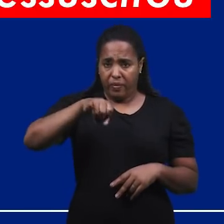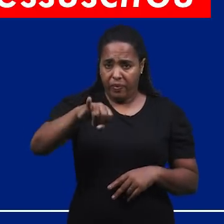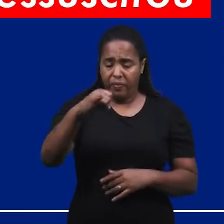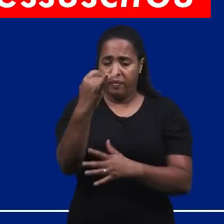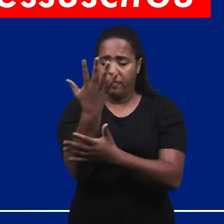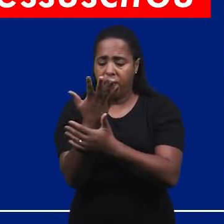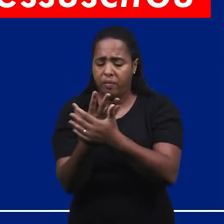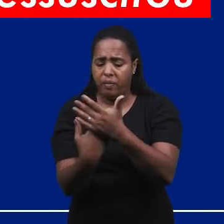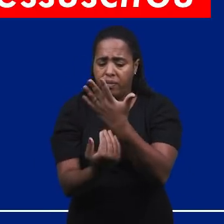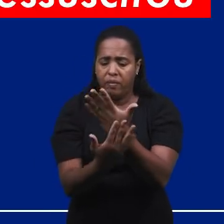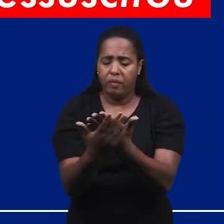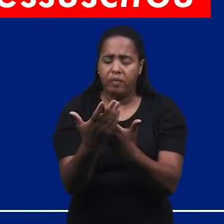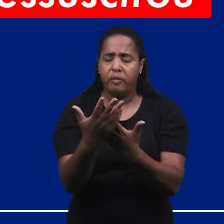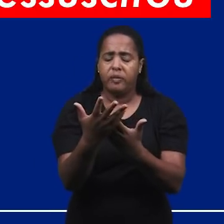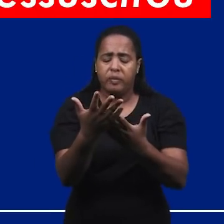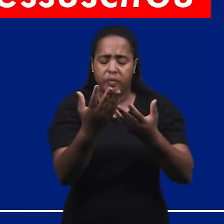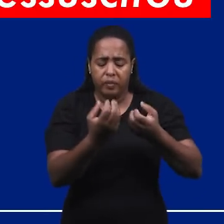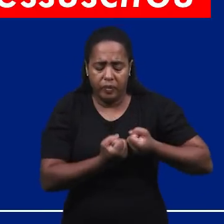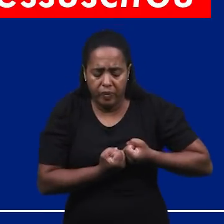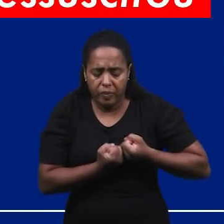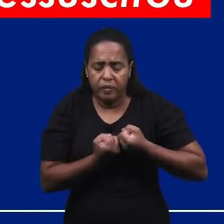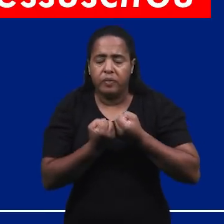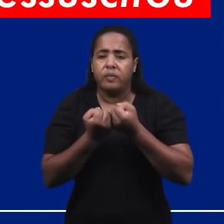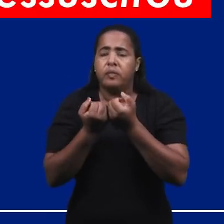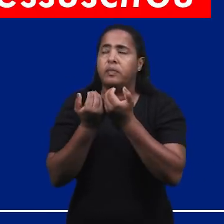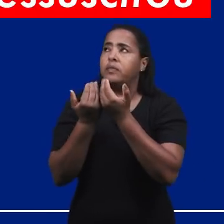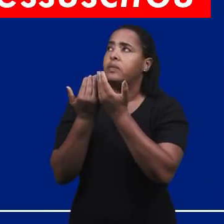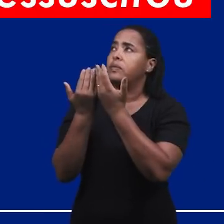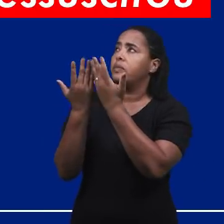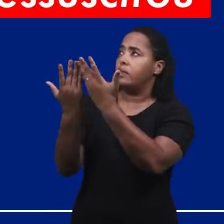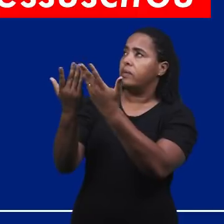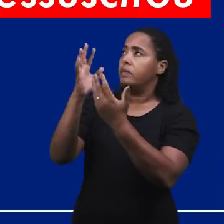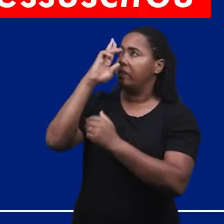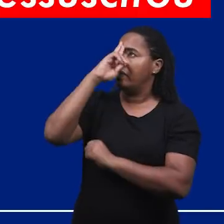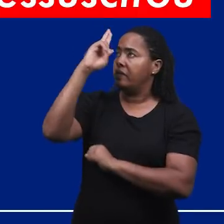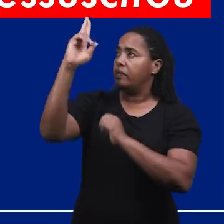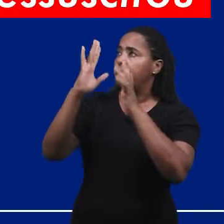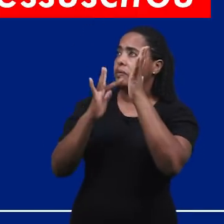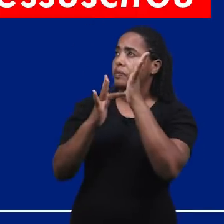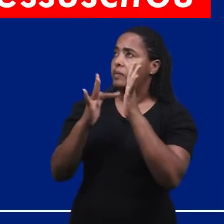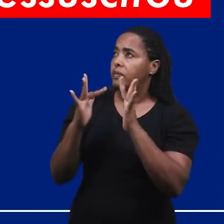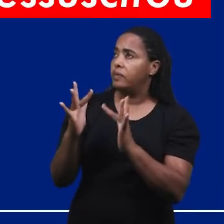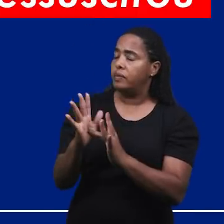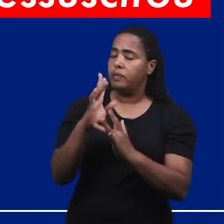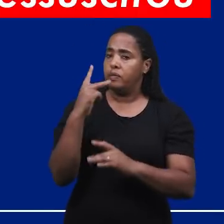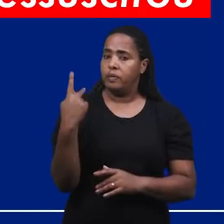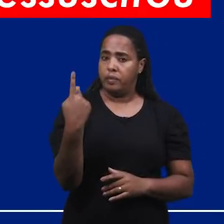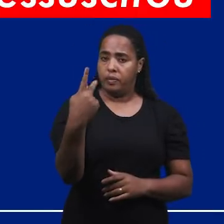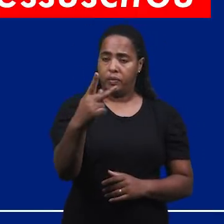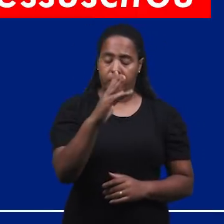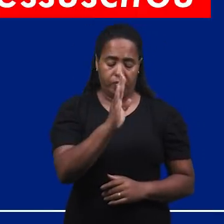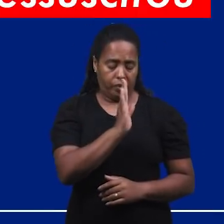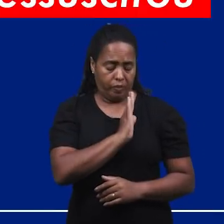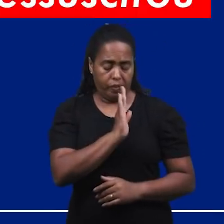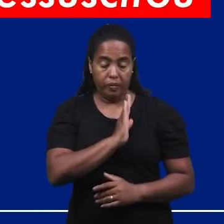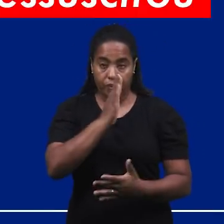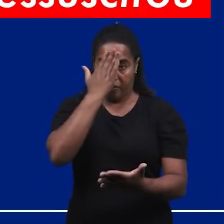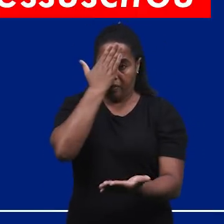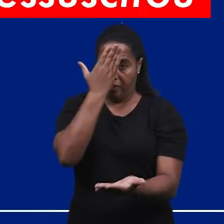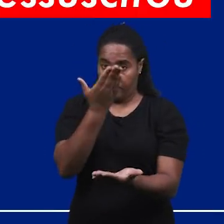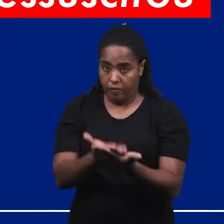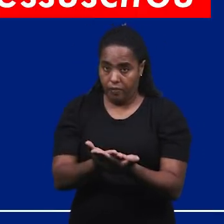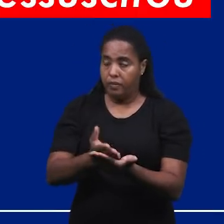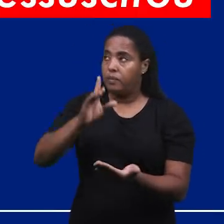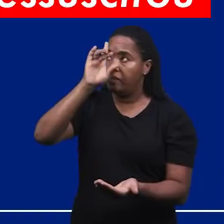a tua boca confessares ao Senhor Jesus e em teu coração creres